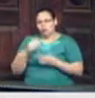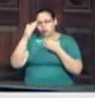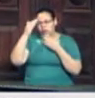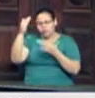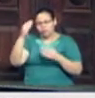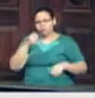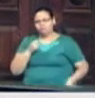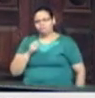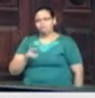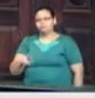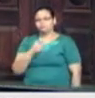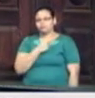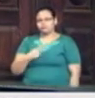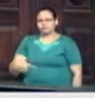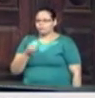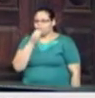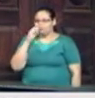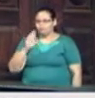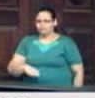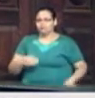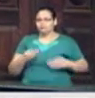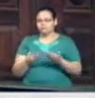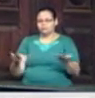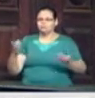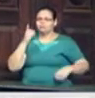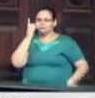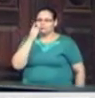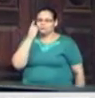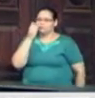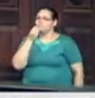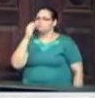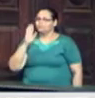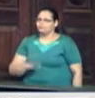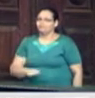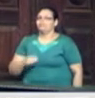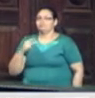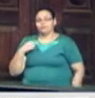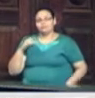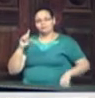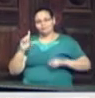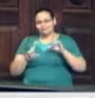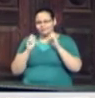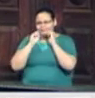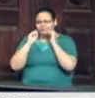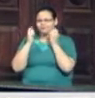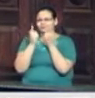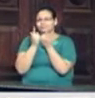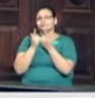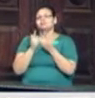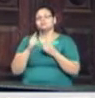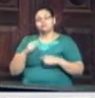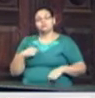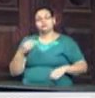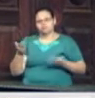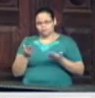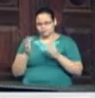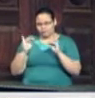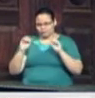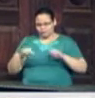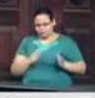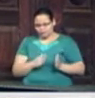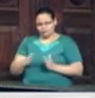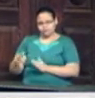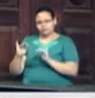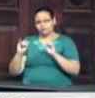Obrigado, senhor presidente. Boa tarde, senhoras e senhores deputados. Boa tarde àqueles que nos acompanham aqui na LERJ, nesse expediente final.